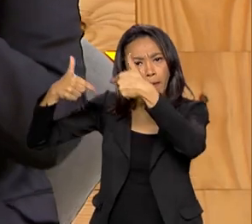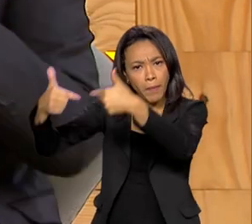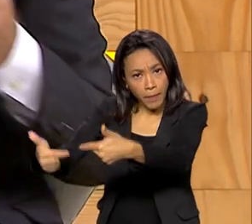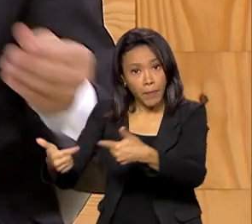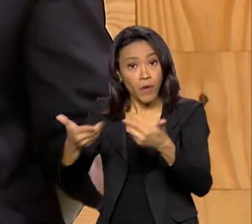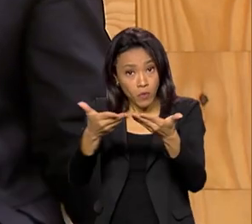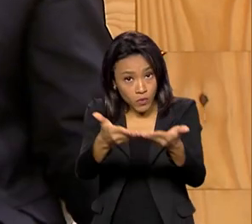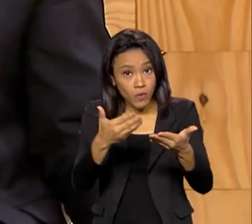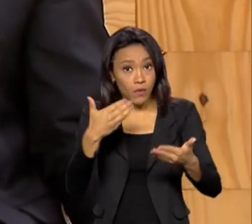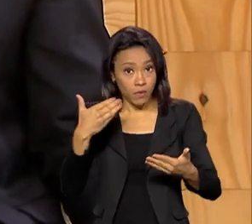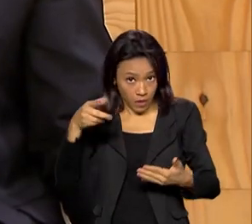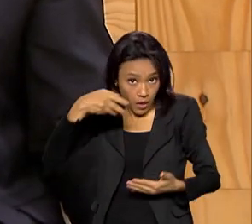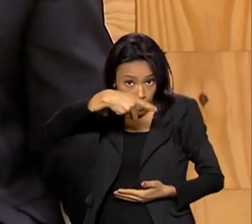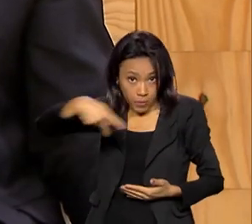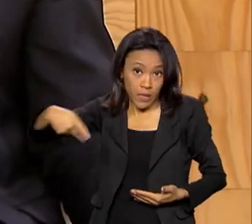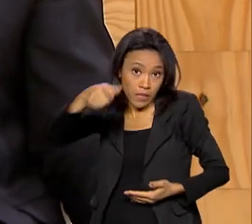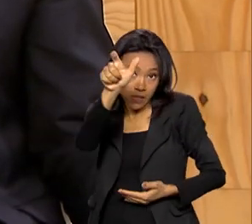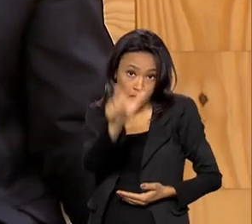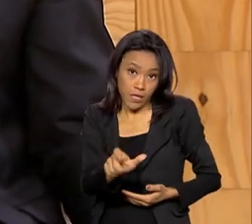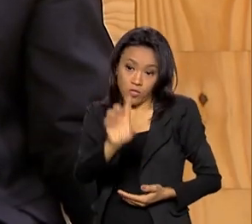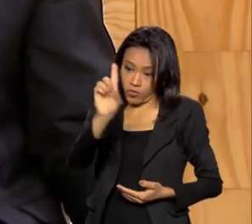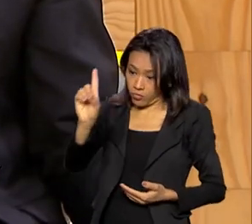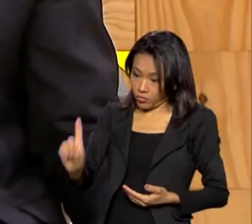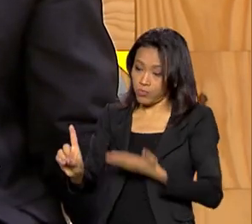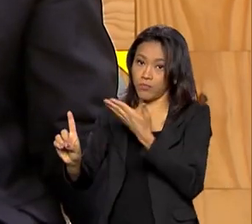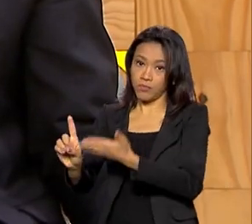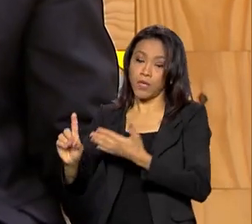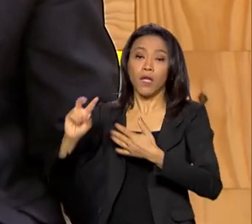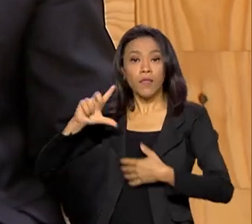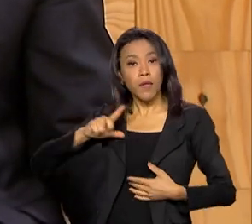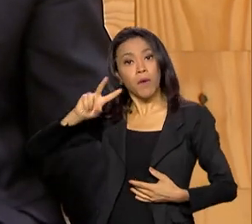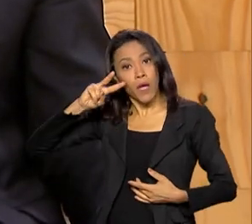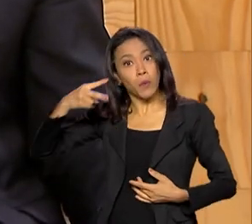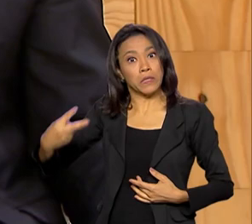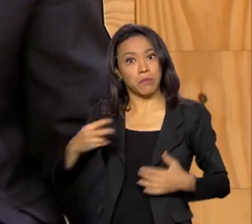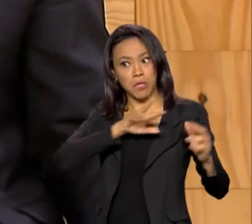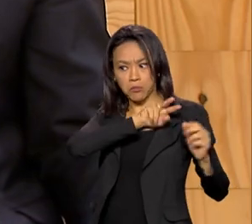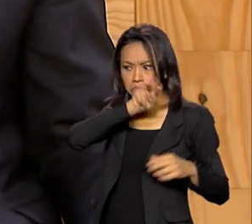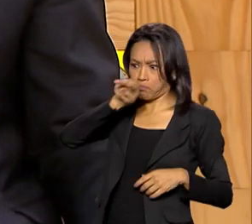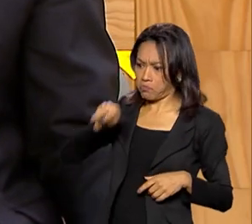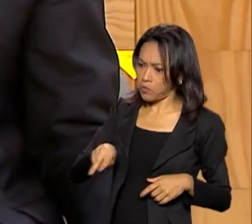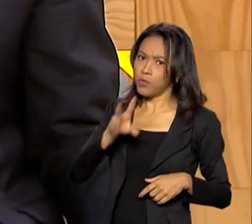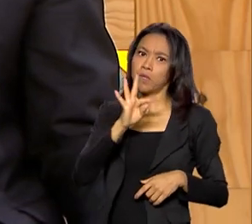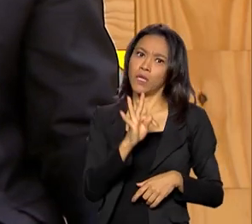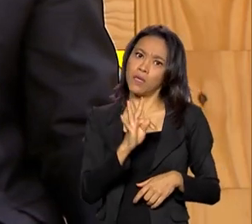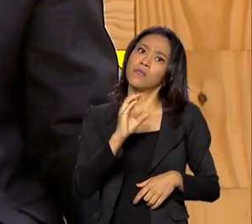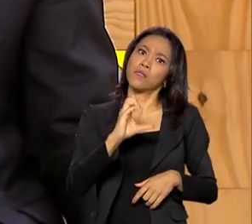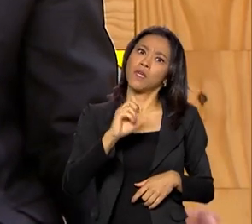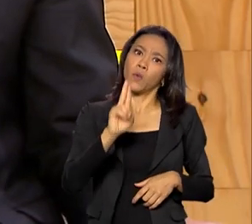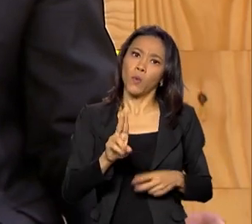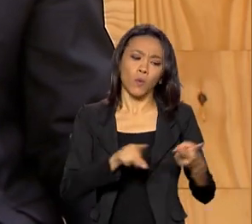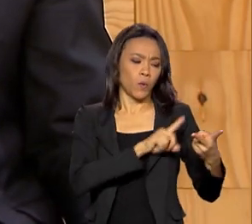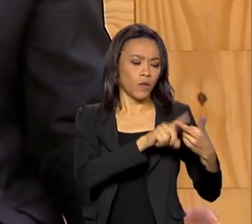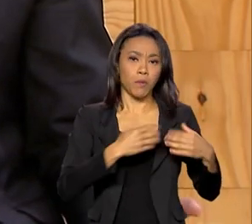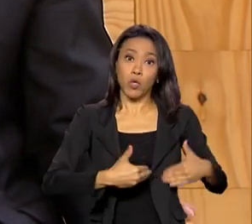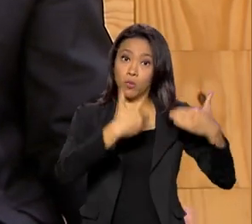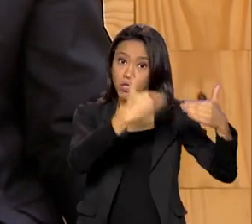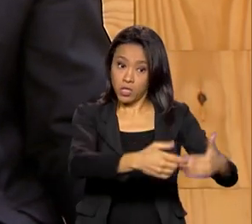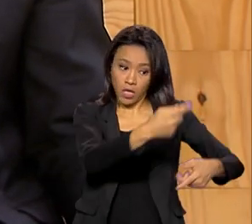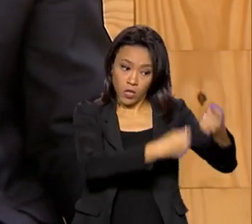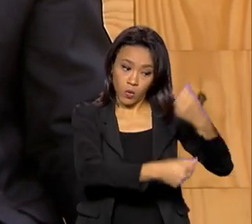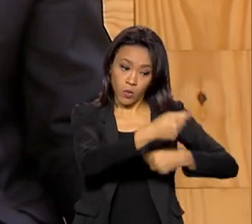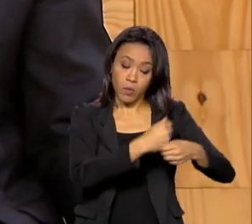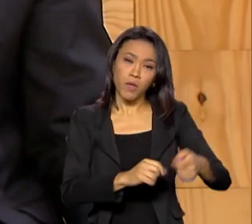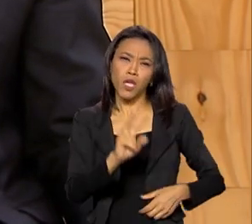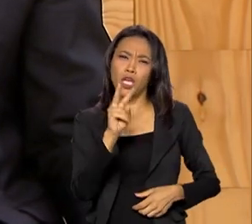senhor está na frente da empresa, teve o reconhecimento do Tribunal de Contas da União e do Ministério da Economia em duas escalas